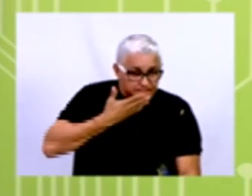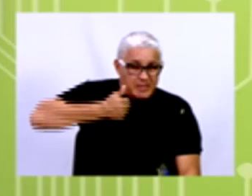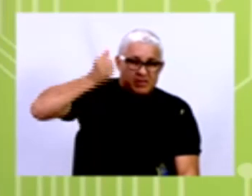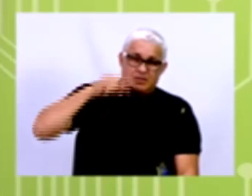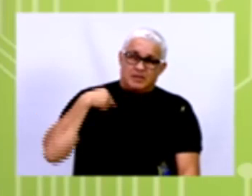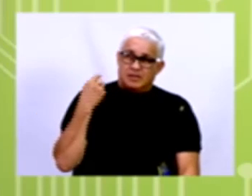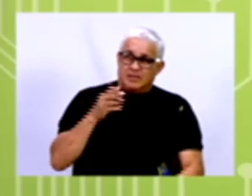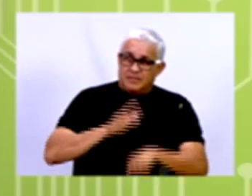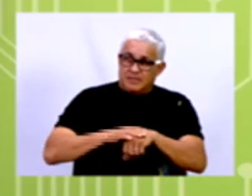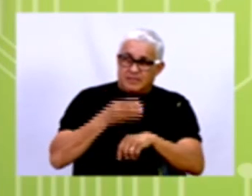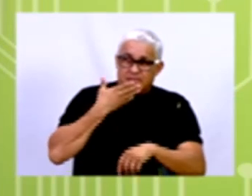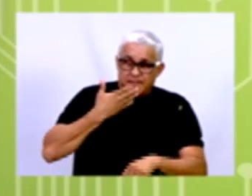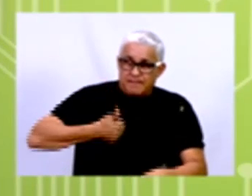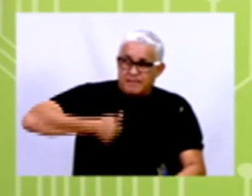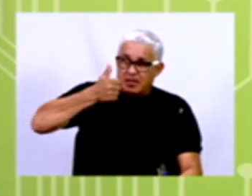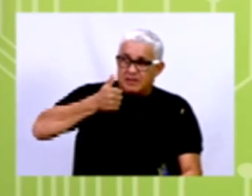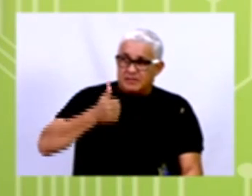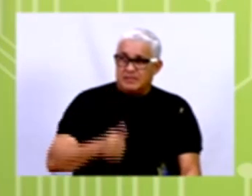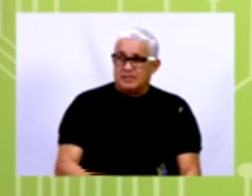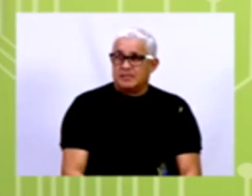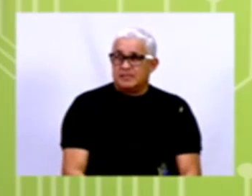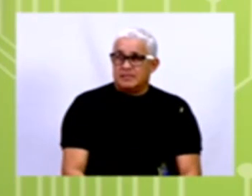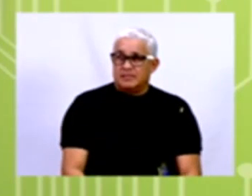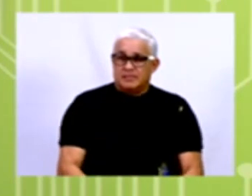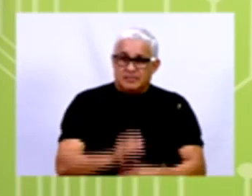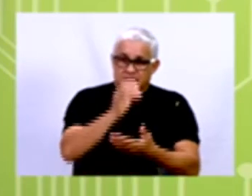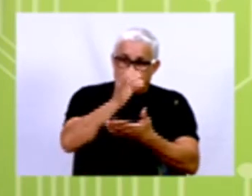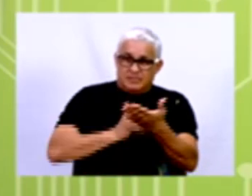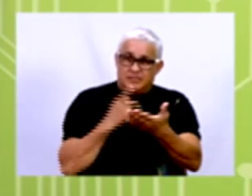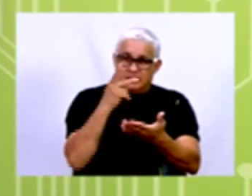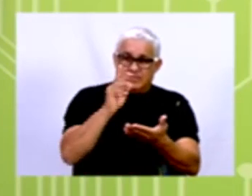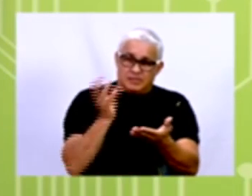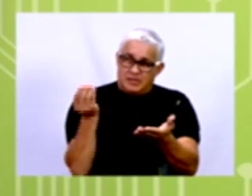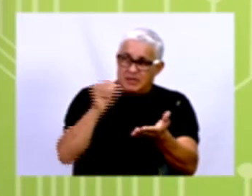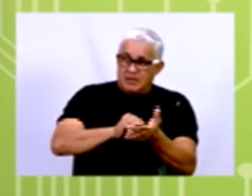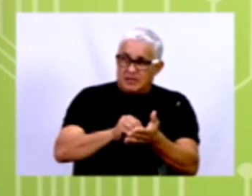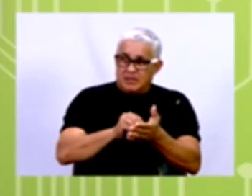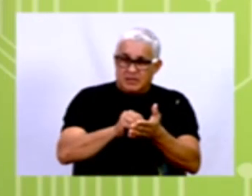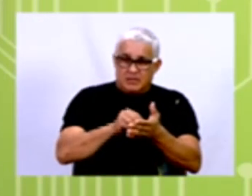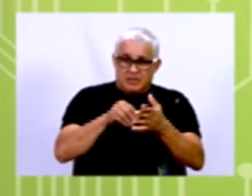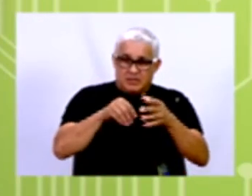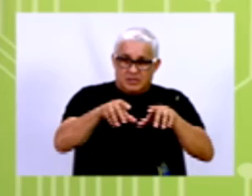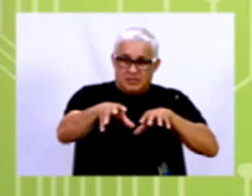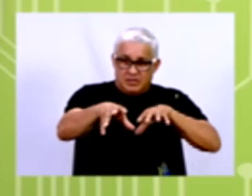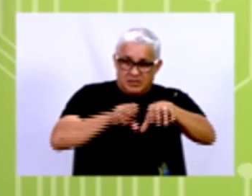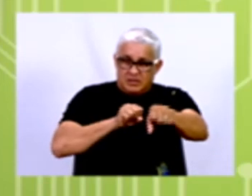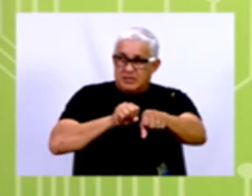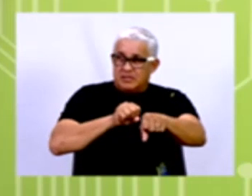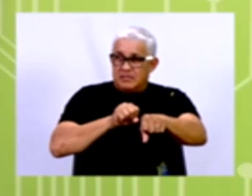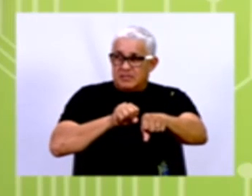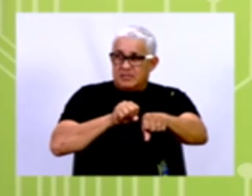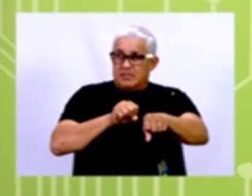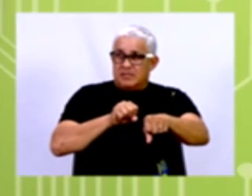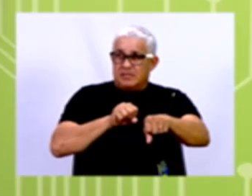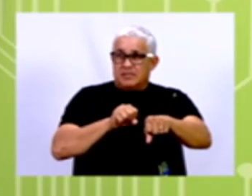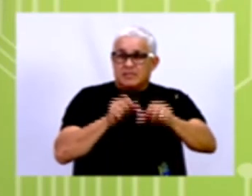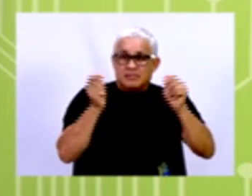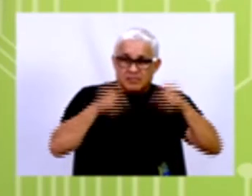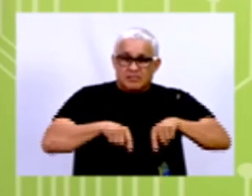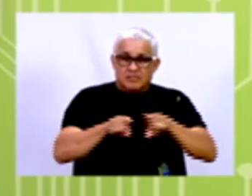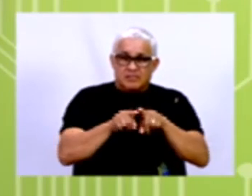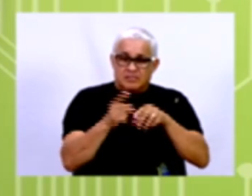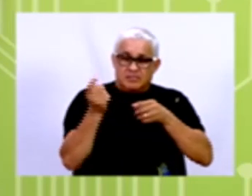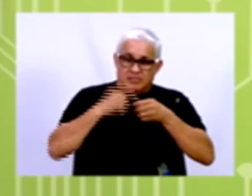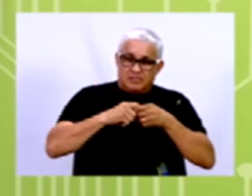para ajudá-los a agregar ao seu currículo esse diploma, que certamente irá lhe possibilitar